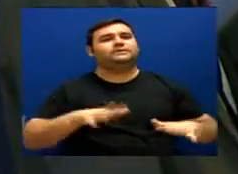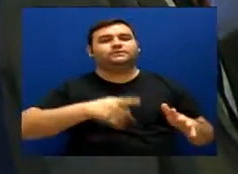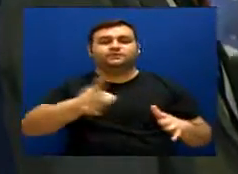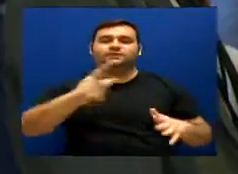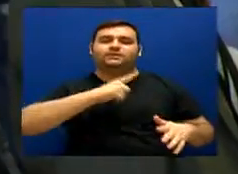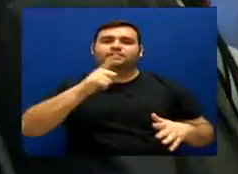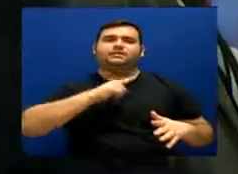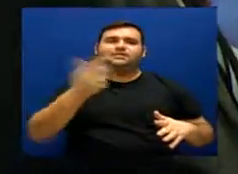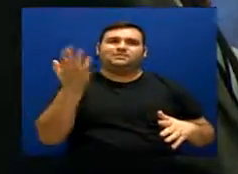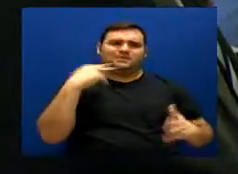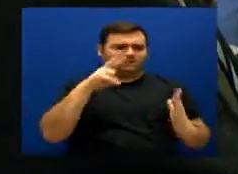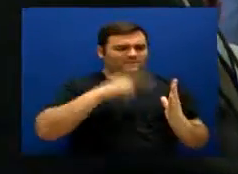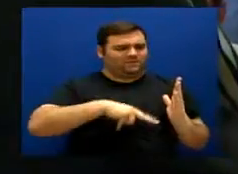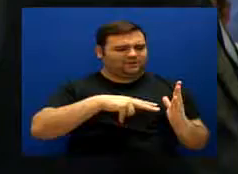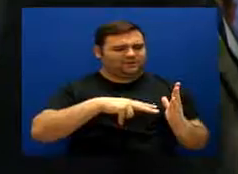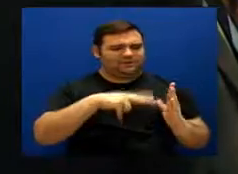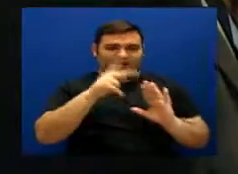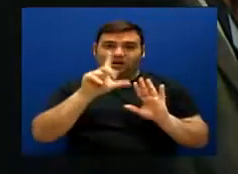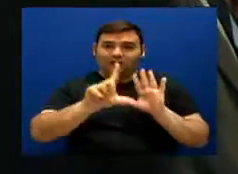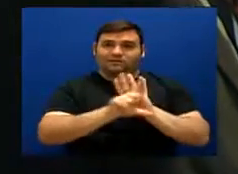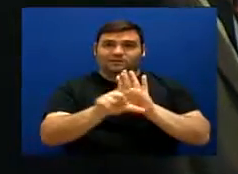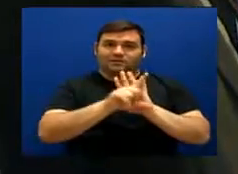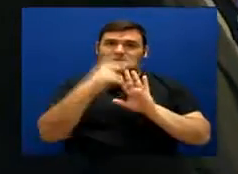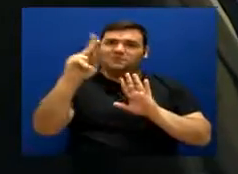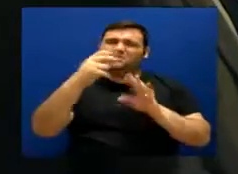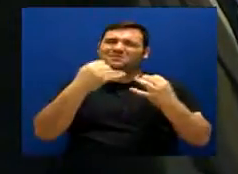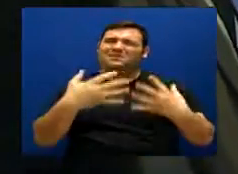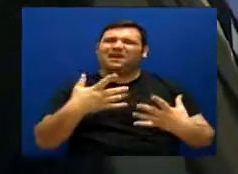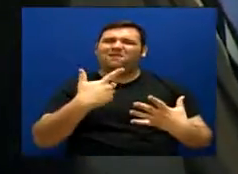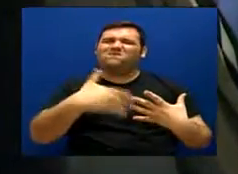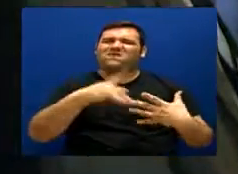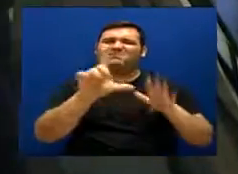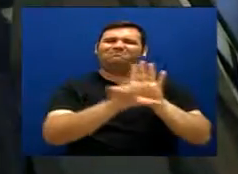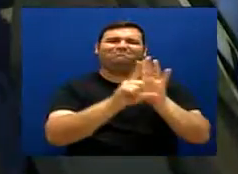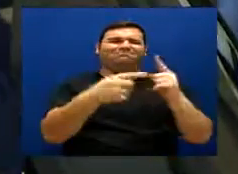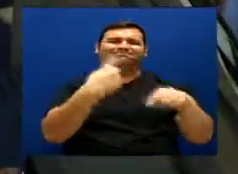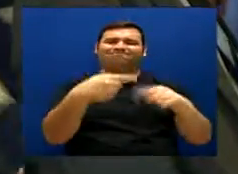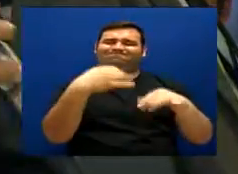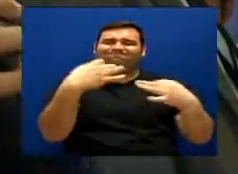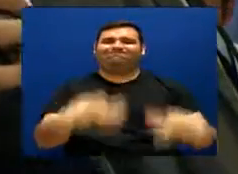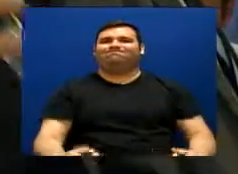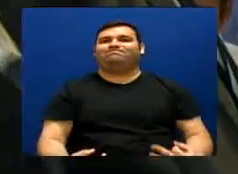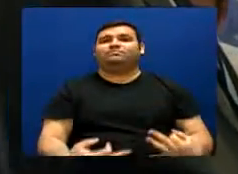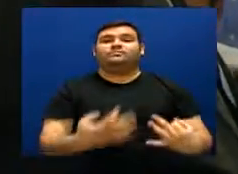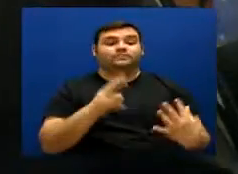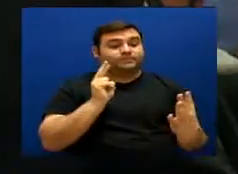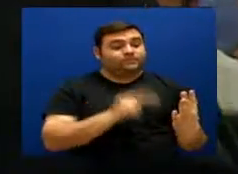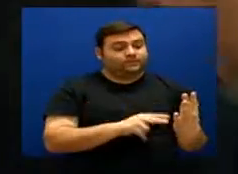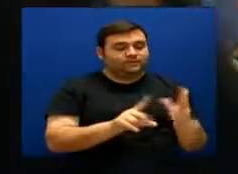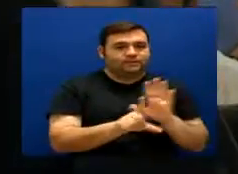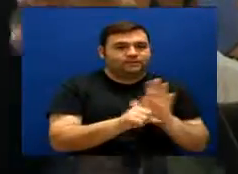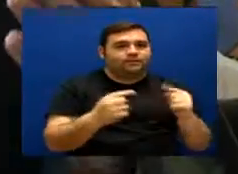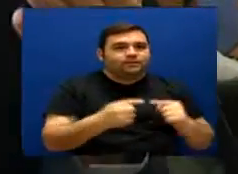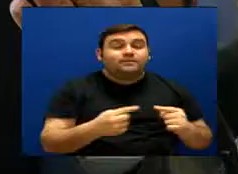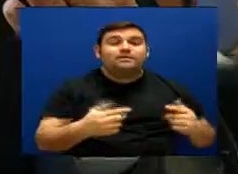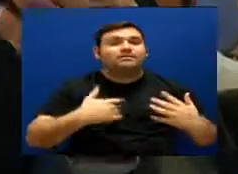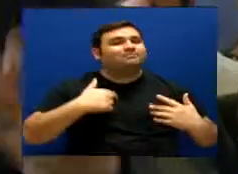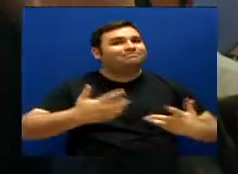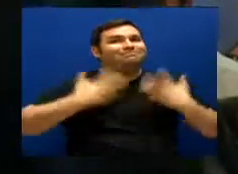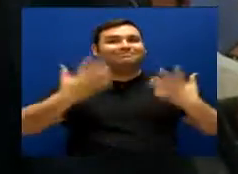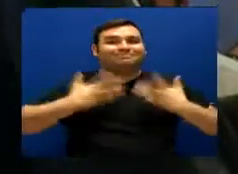Excelência, até quando eu peguei e vi que a lei de Vossa Excelência, eu digo, e vai dar inconstitucional novamente. Quando eu vi que era constitucional, eu fiquei